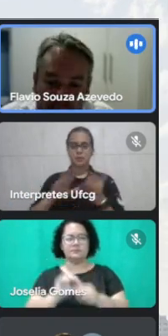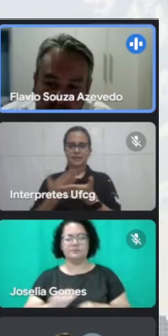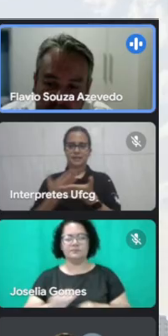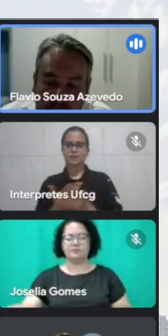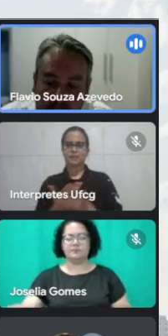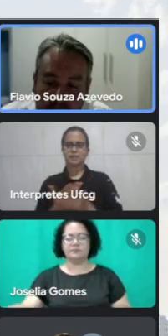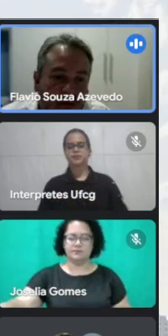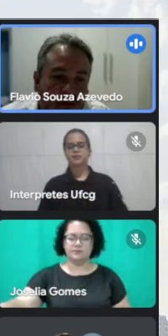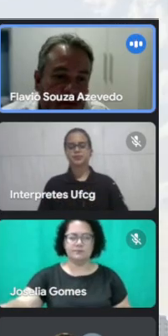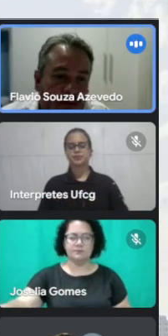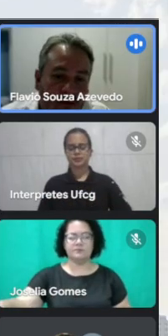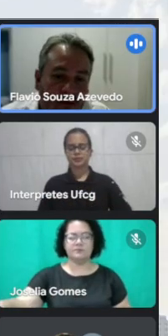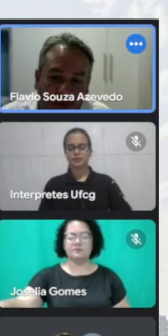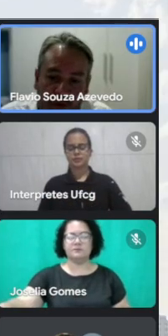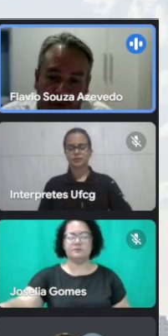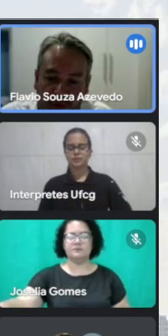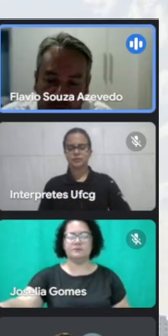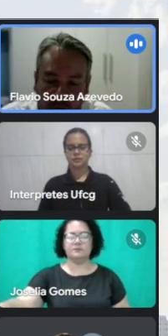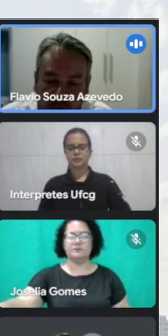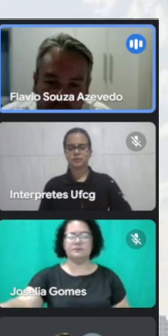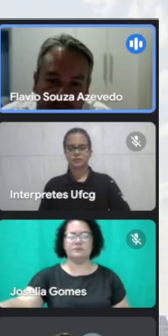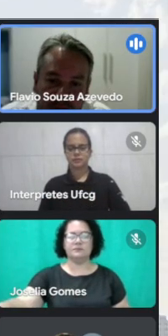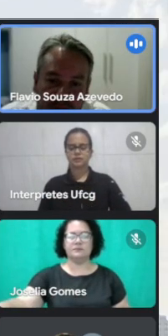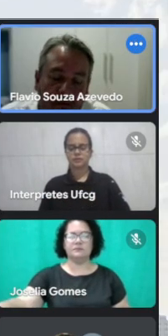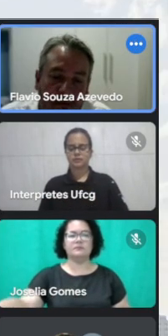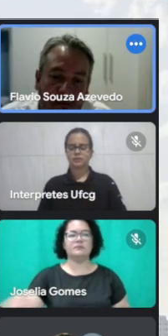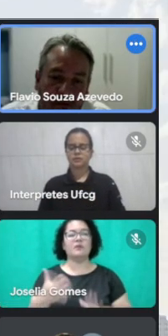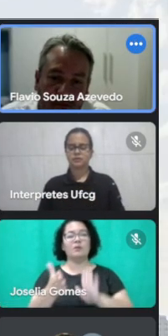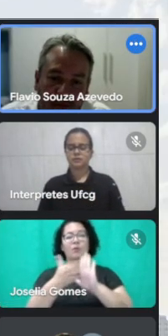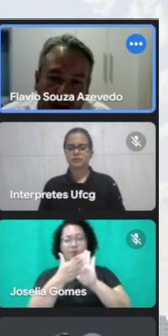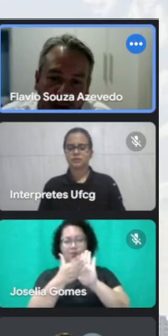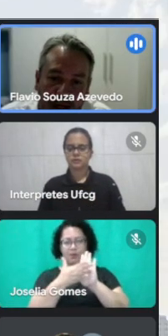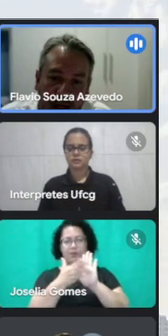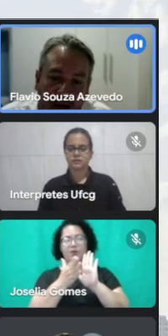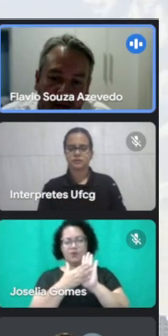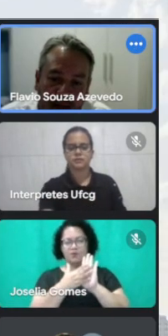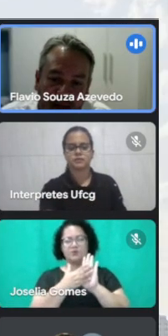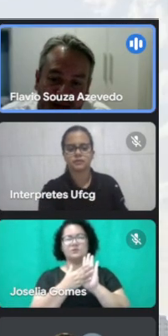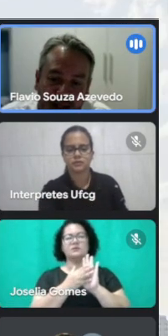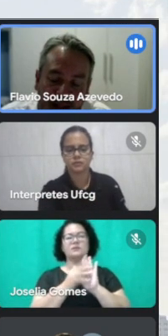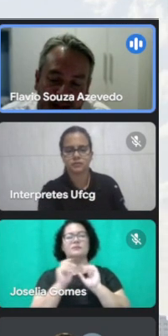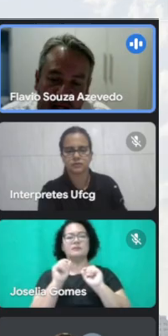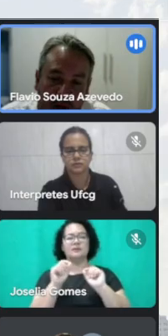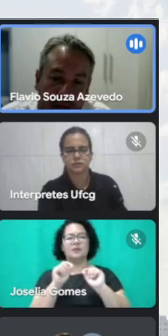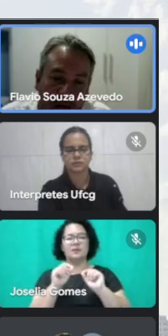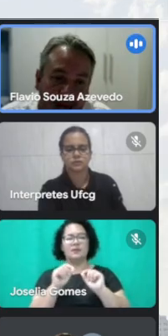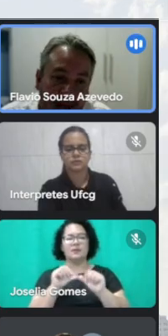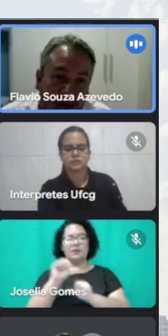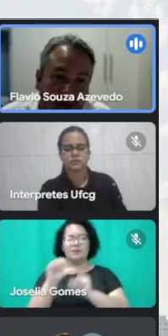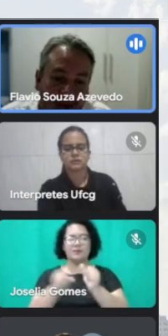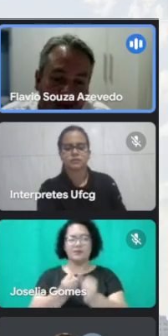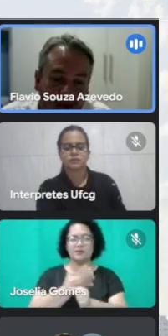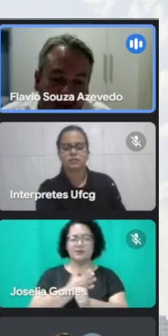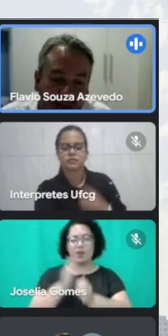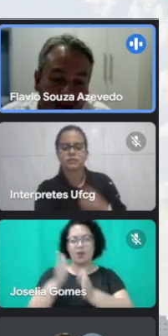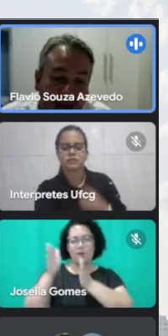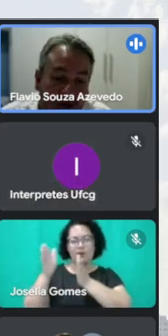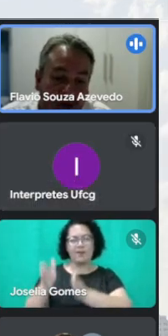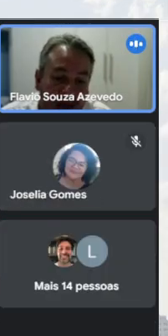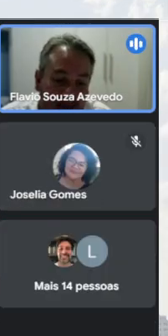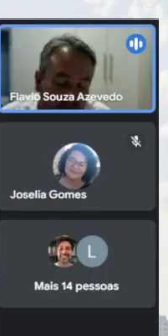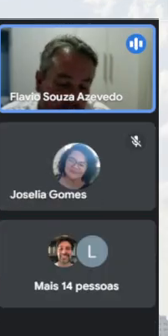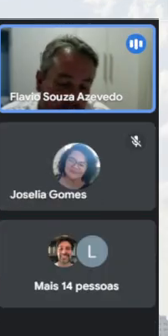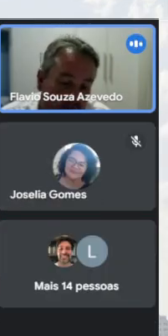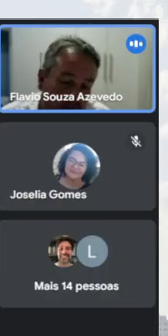Diante desse cenário, né, houve uma proposta para revitalizar uma parte do chamado Parque